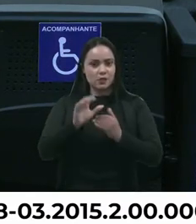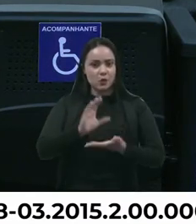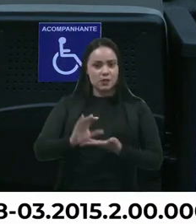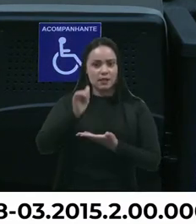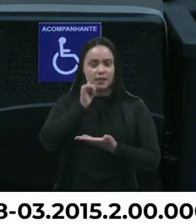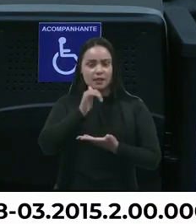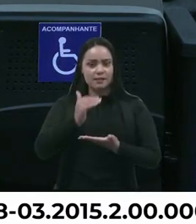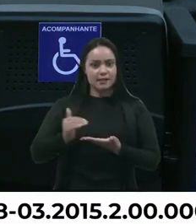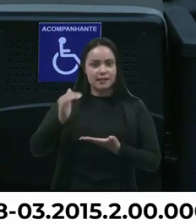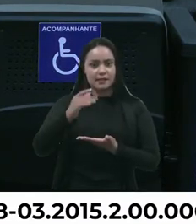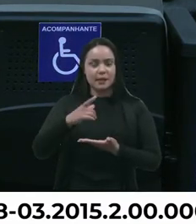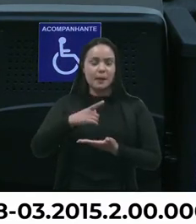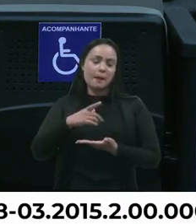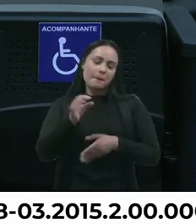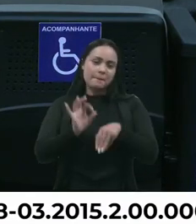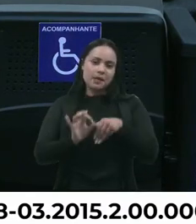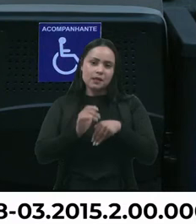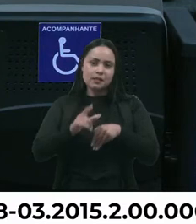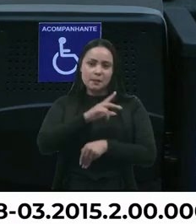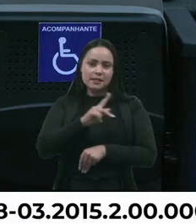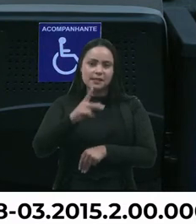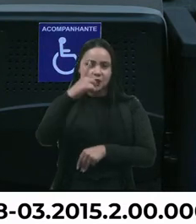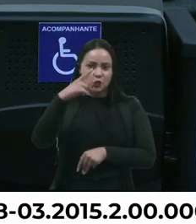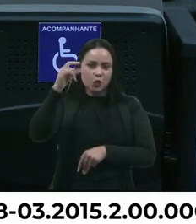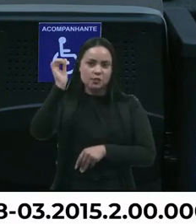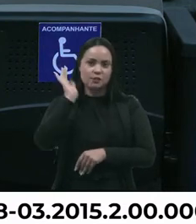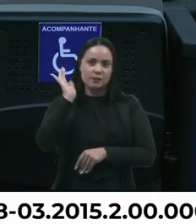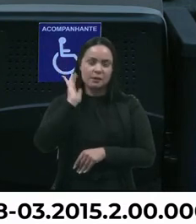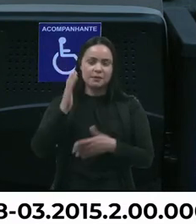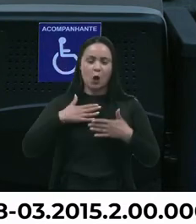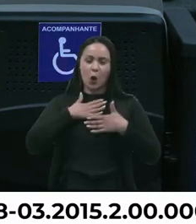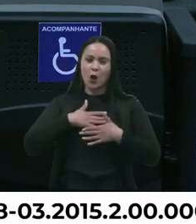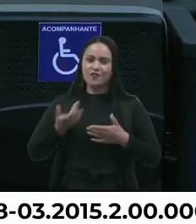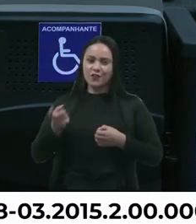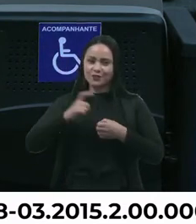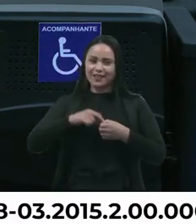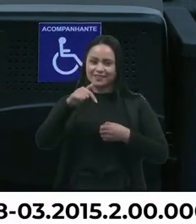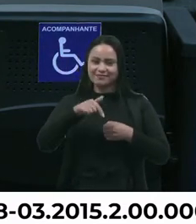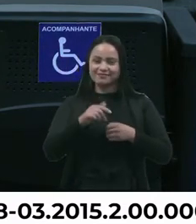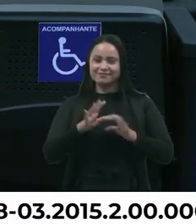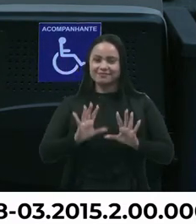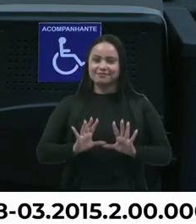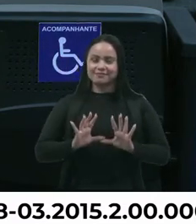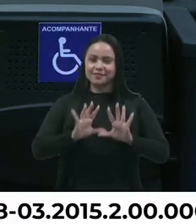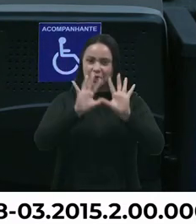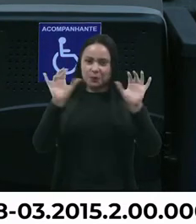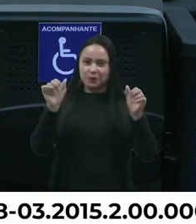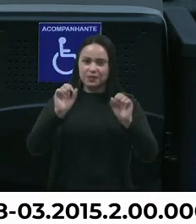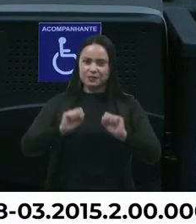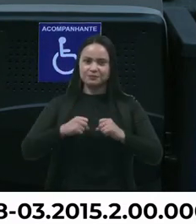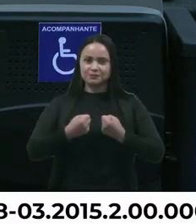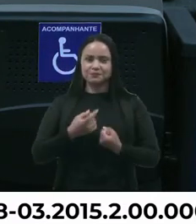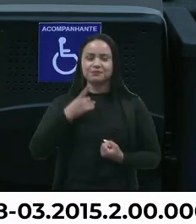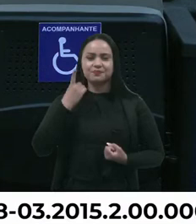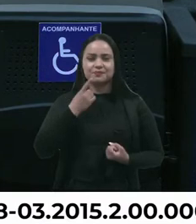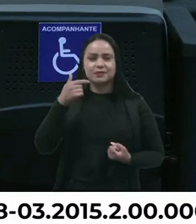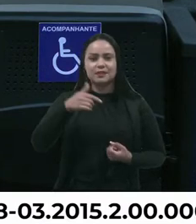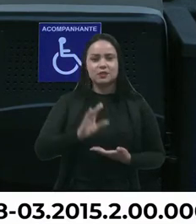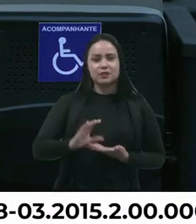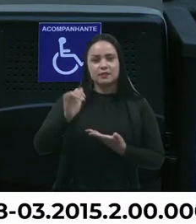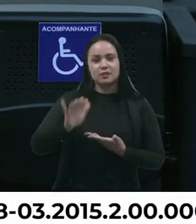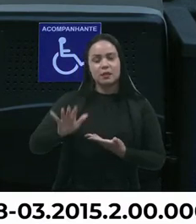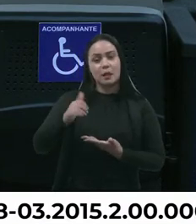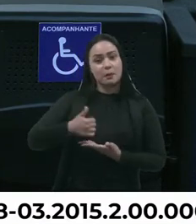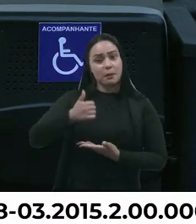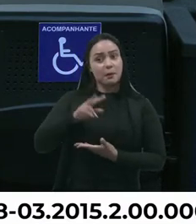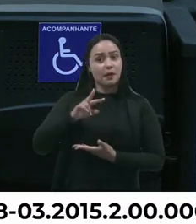Vossa Excelência, senhora ministra presidente. É uma honra voltar aqui à sagrada tribuna da defesa neste Conselho Nacional. É a